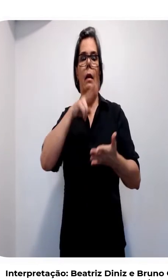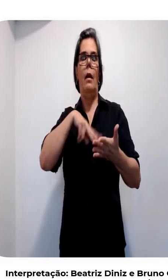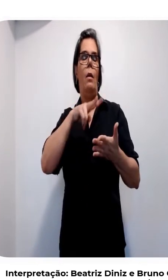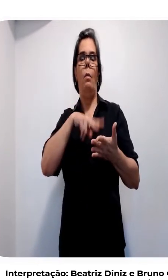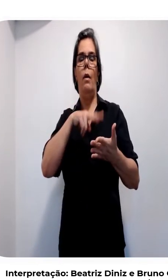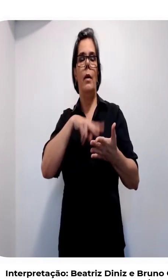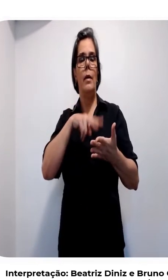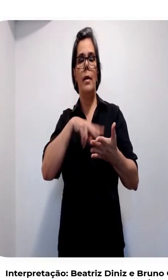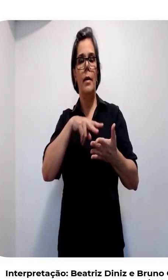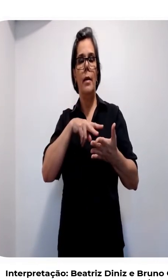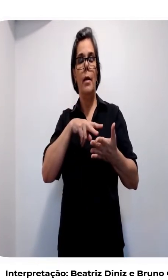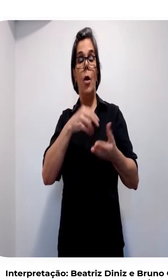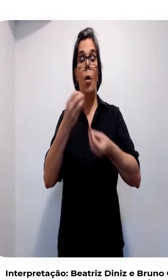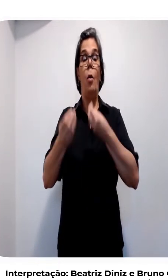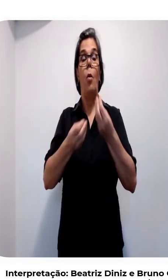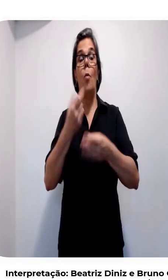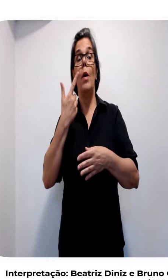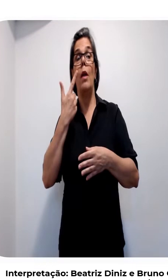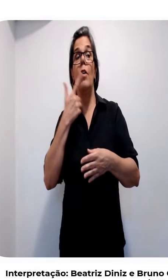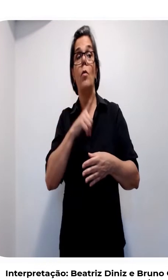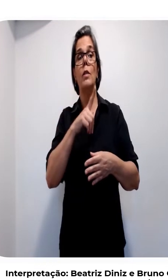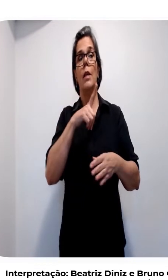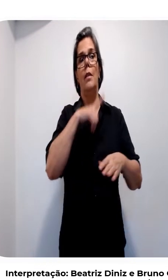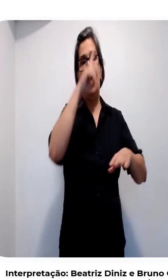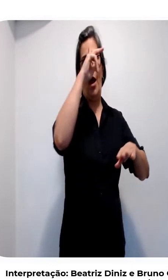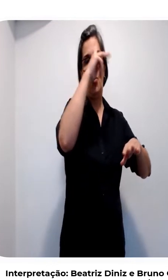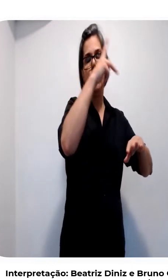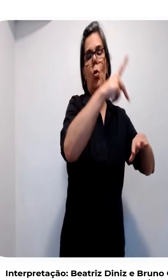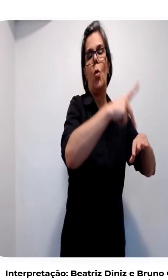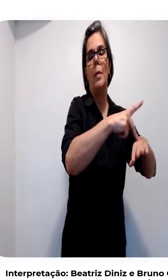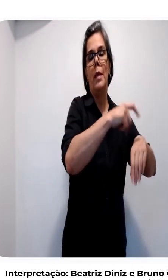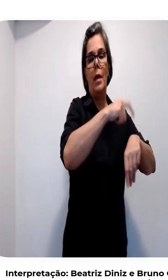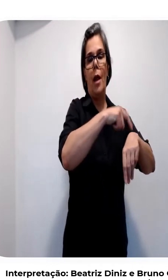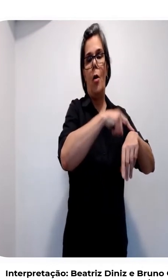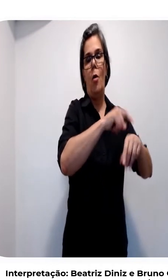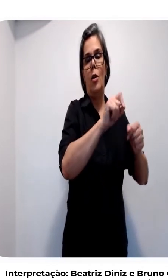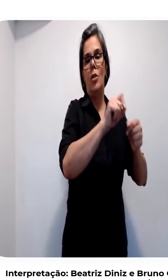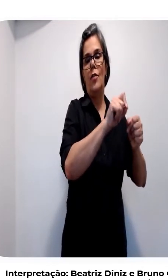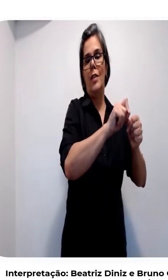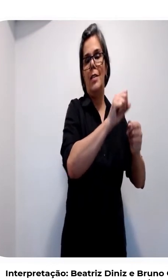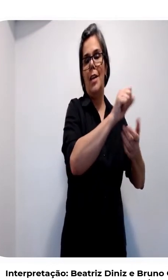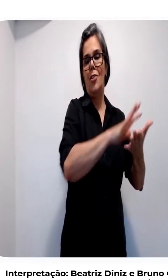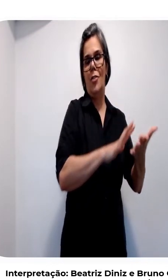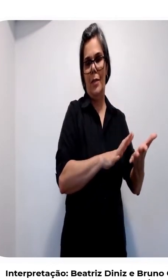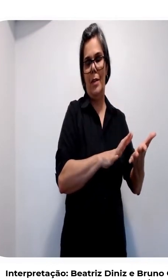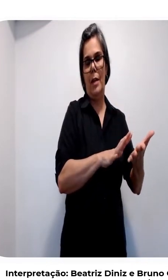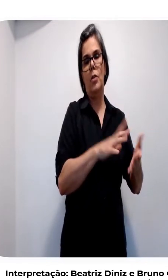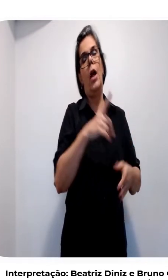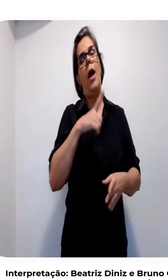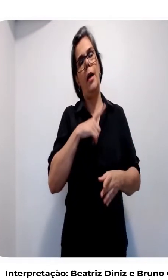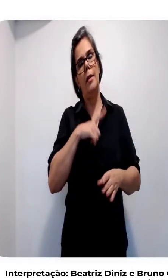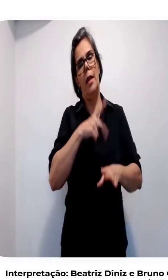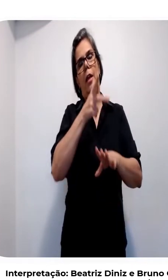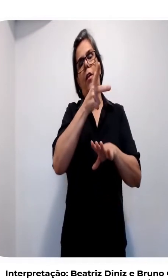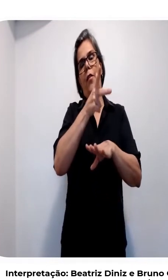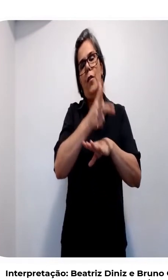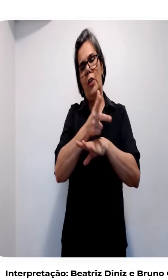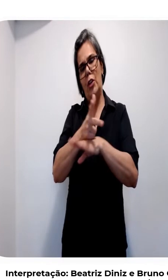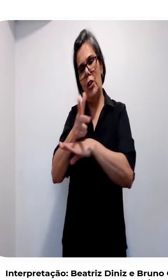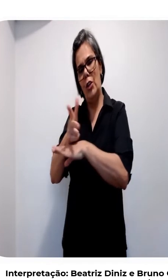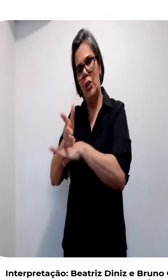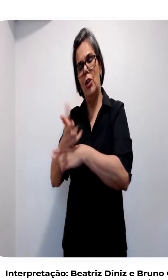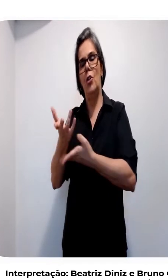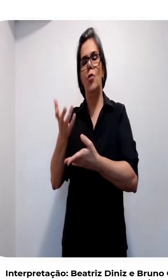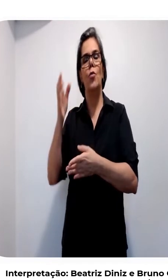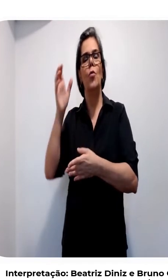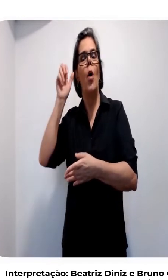esse acesso, né, e essa autonomia enquanto fazem as atividades. E aí vem os vídeos, né, os